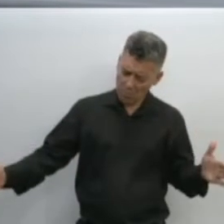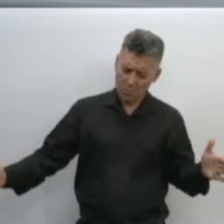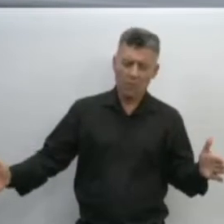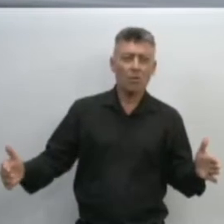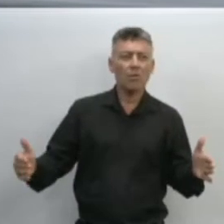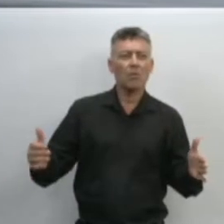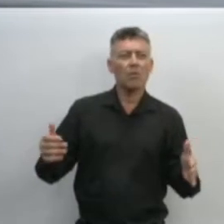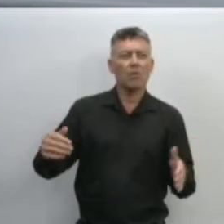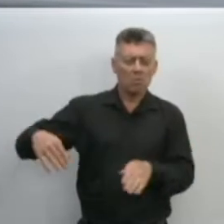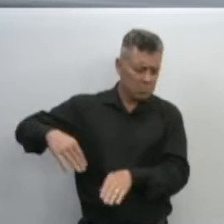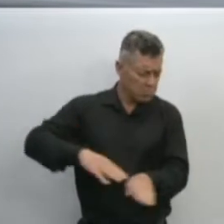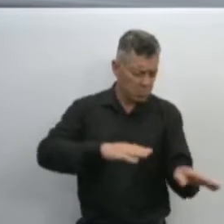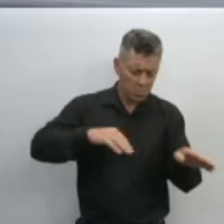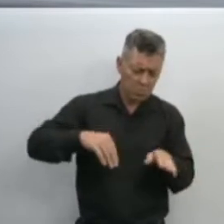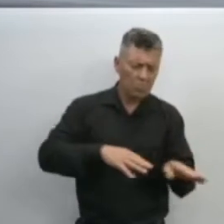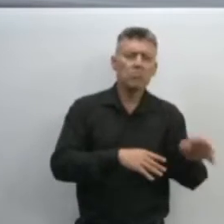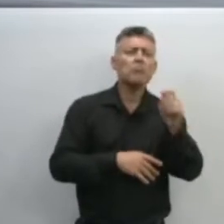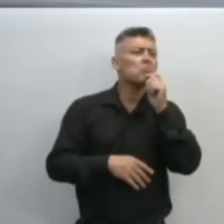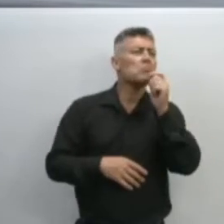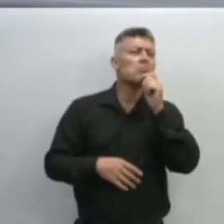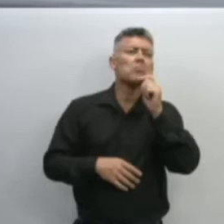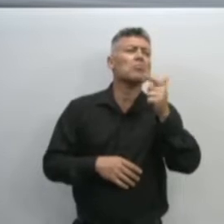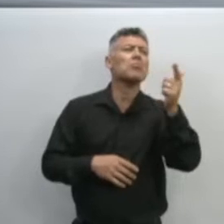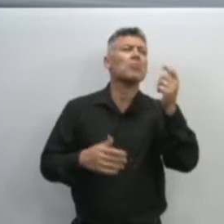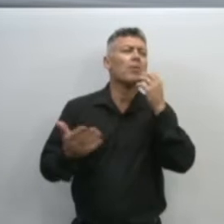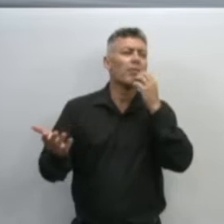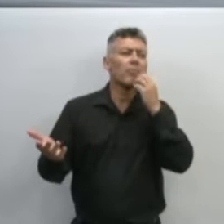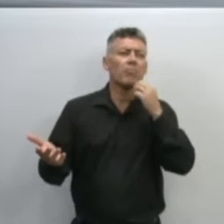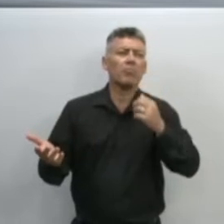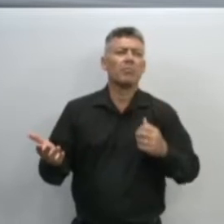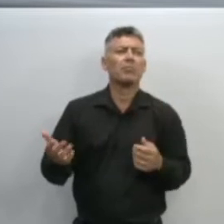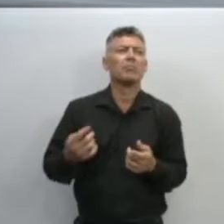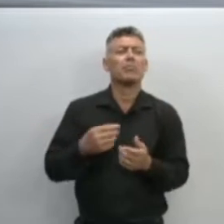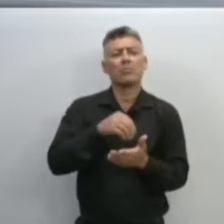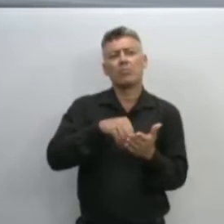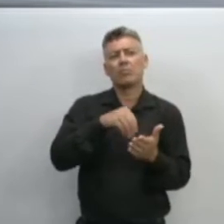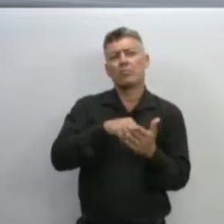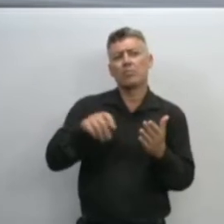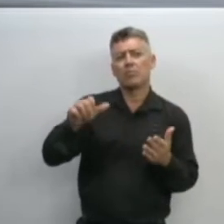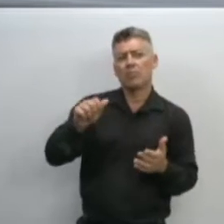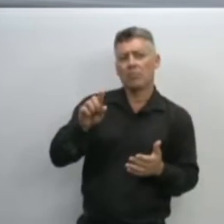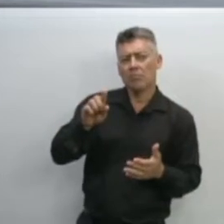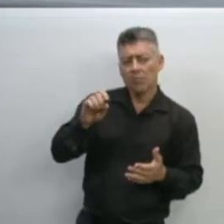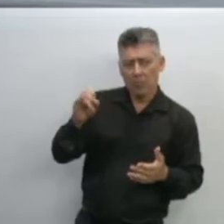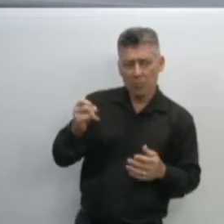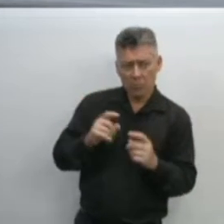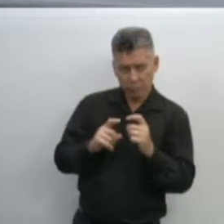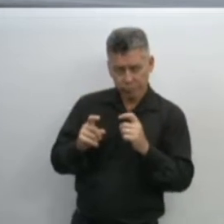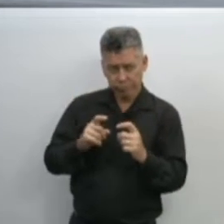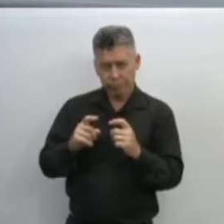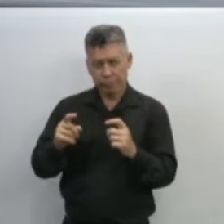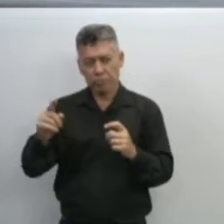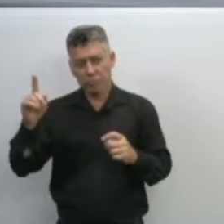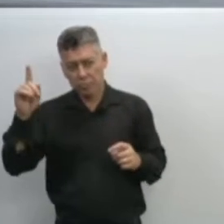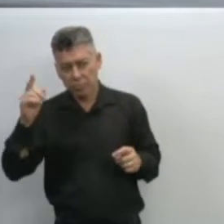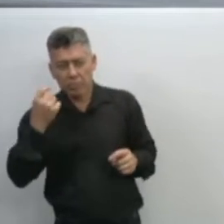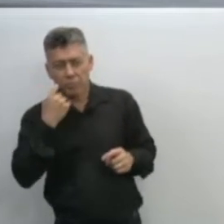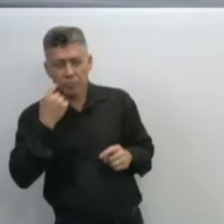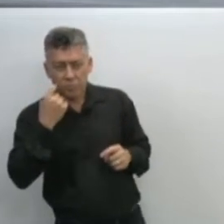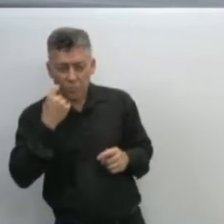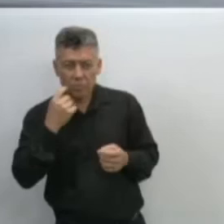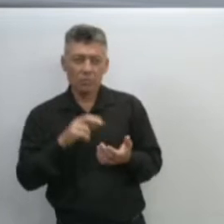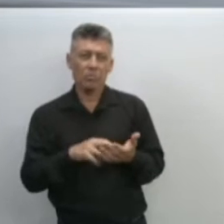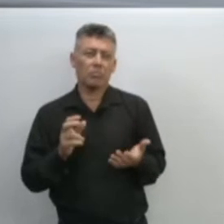E, infelizmente, a notícia que nós tivemos, vereador Ranieri, é que os secretários adjuntos que estavam na reunião na sexta-feira pela